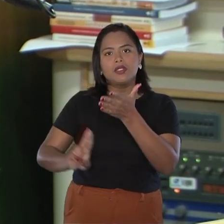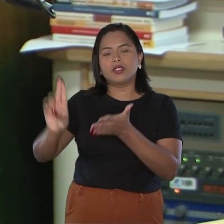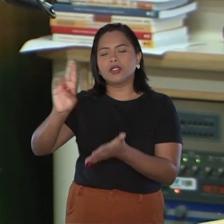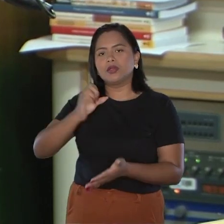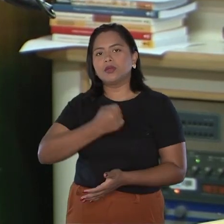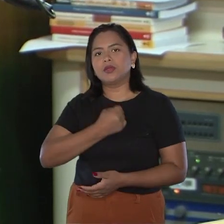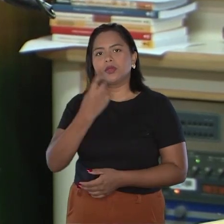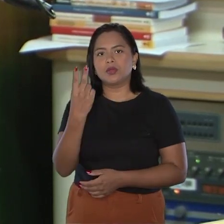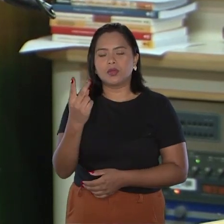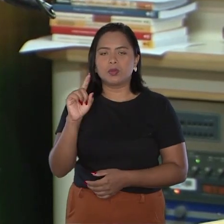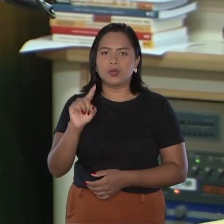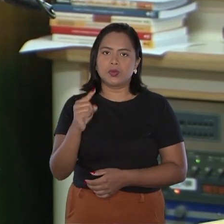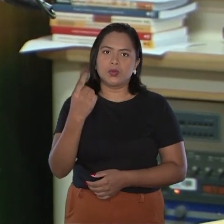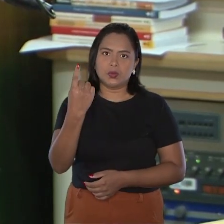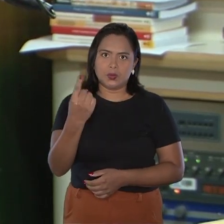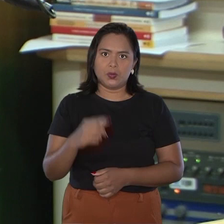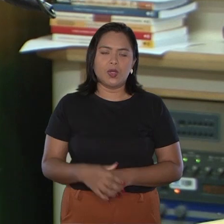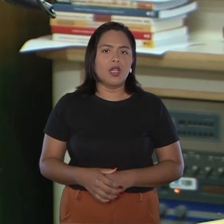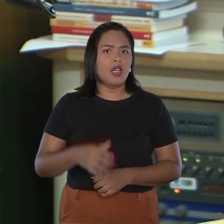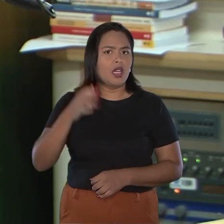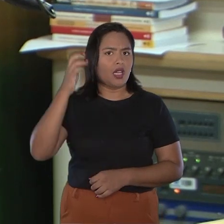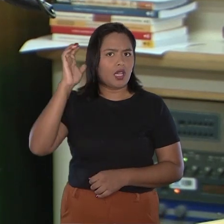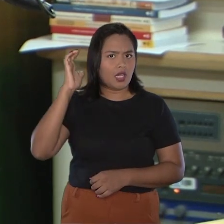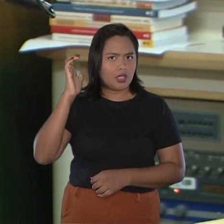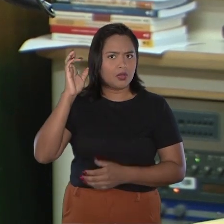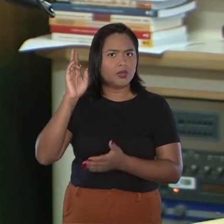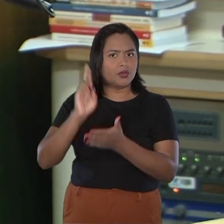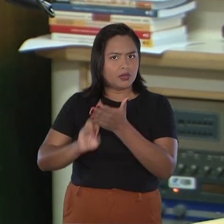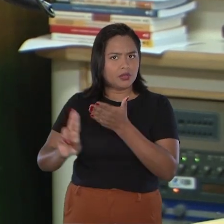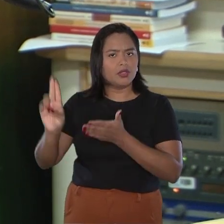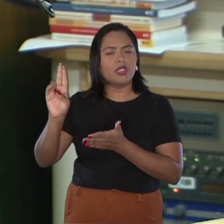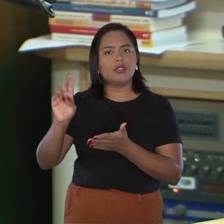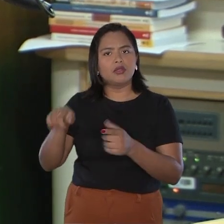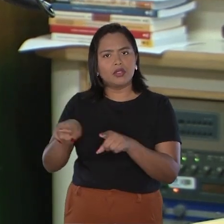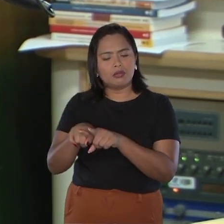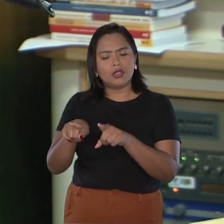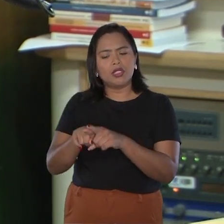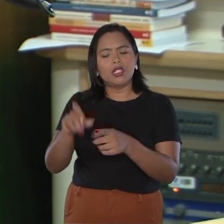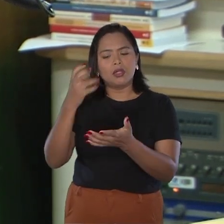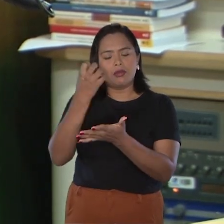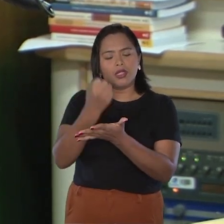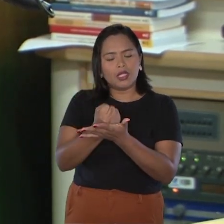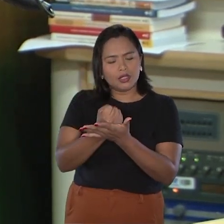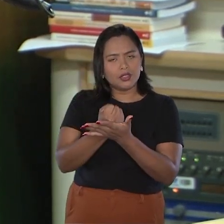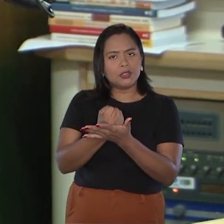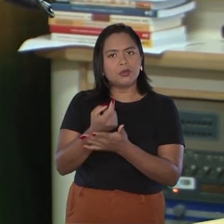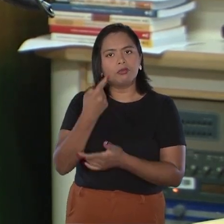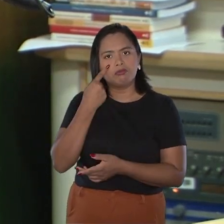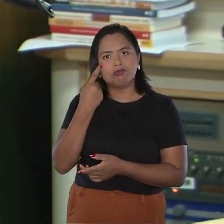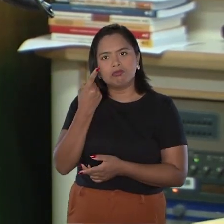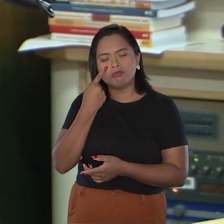Universitária canal 2.1 a Rádio Universitária também está no aplicativo rádios net basta procurar Rádio